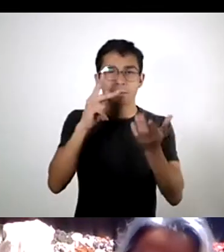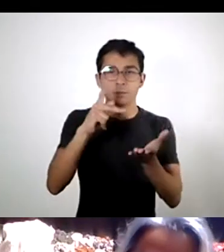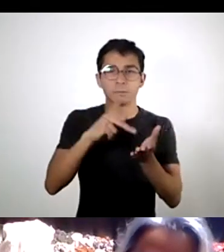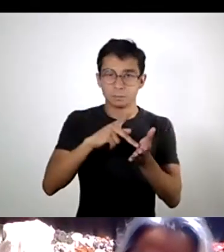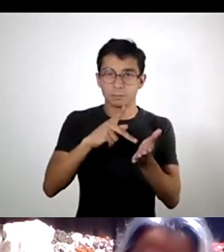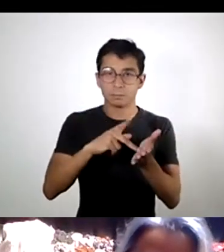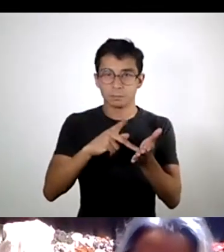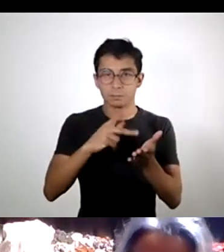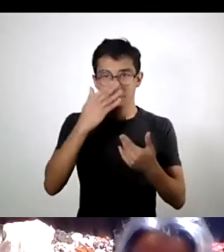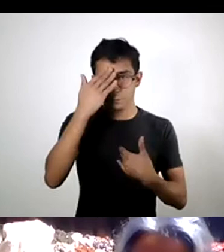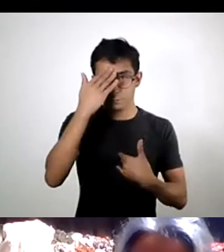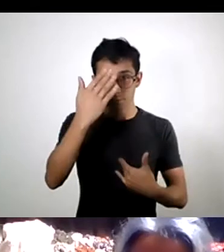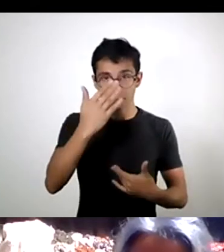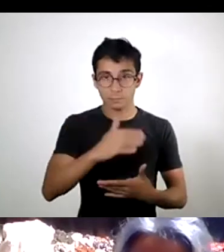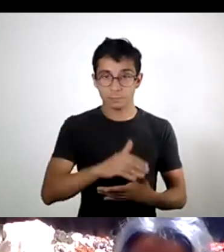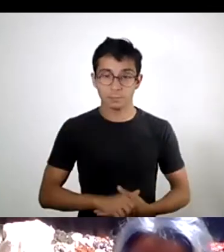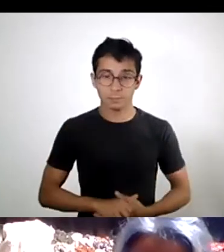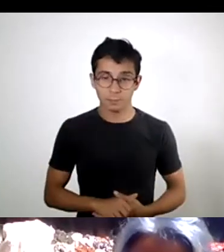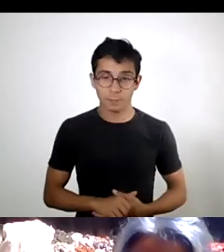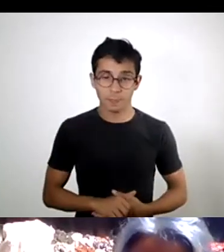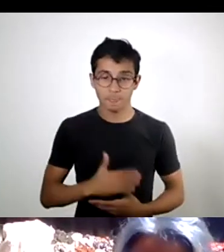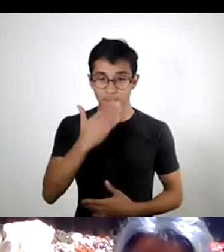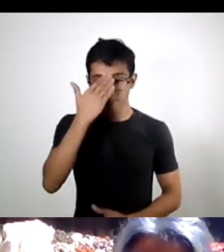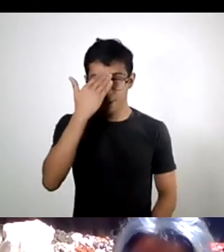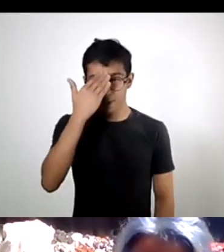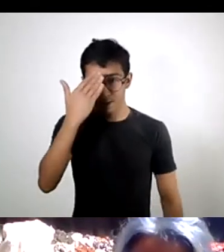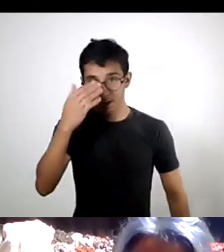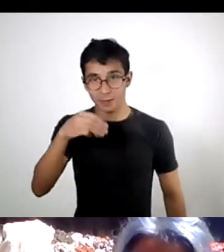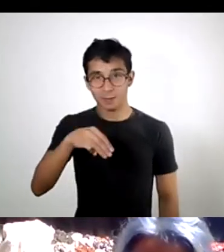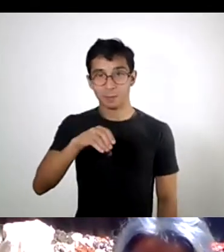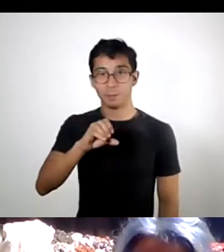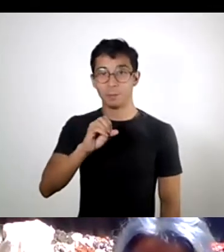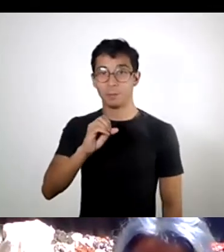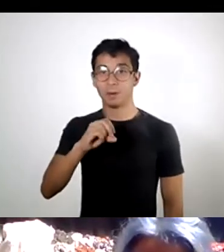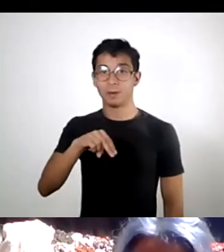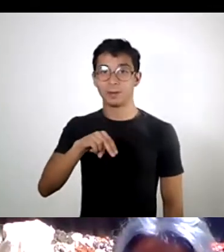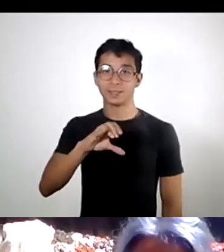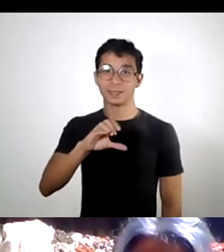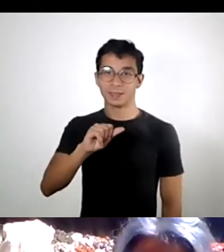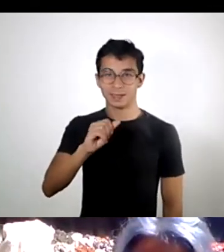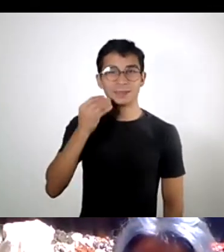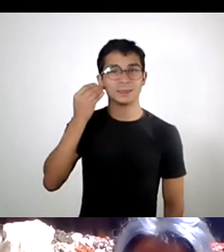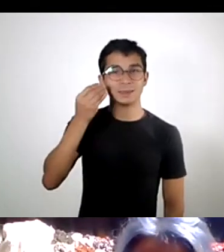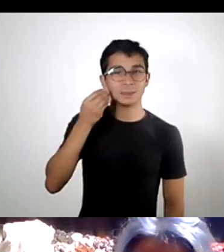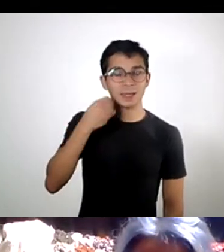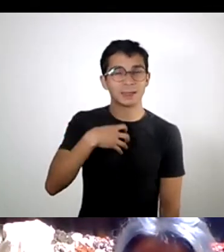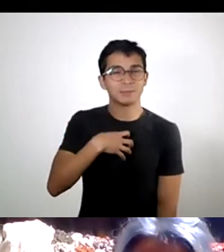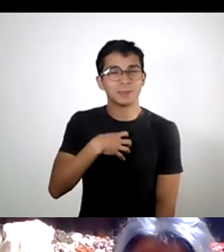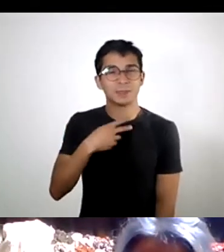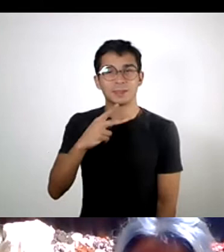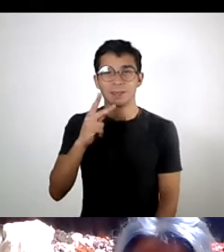Obrigada, Mônica, pela participação, por ter compartilhado com a gente aqui a sua impressão.